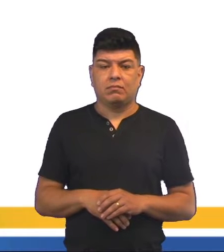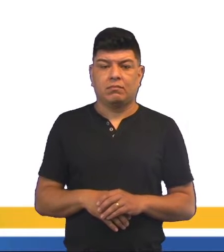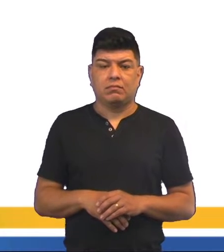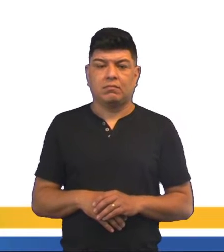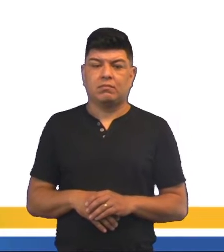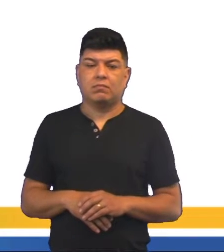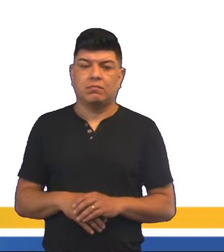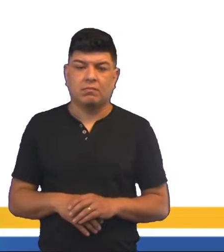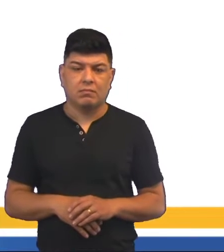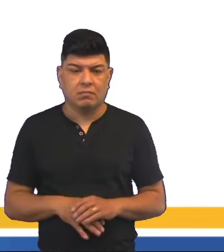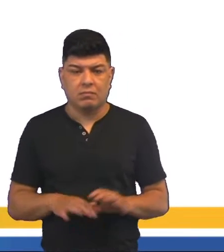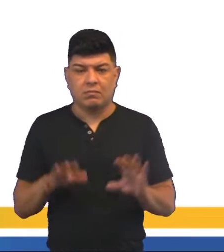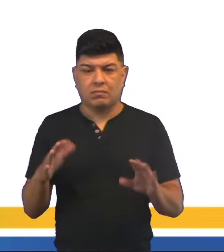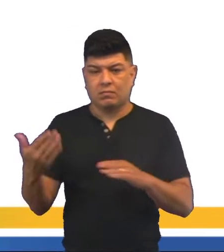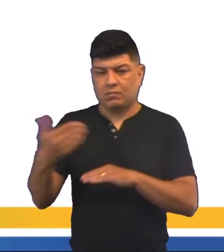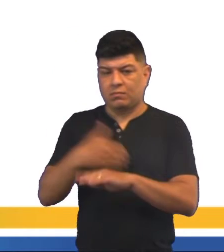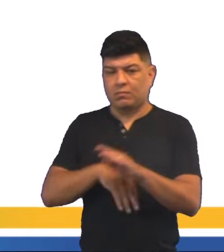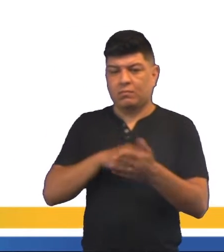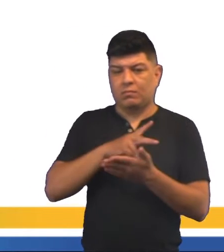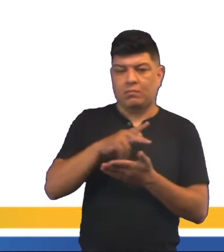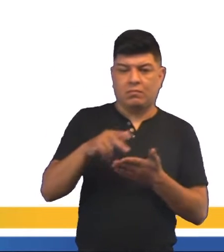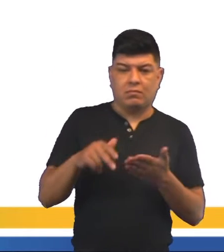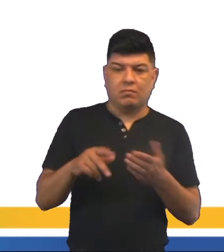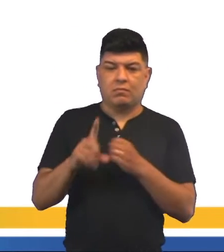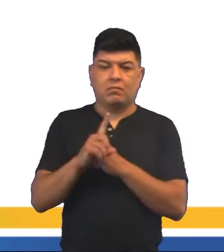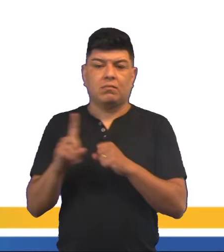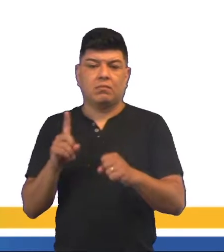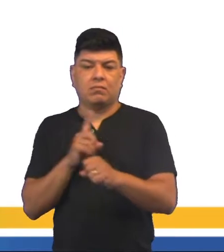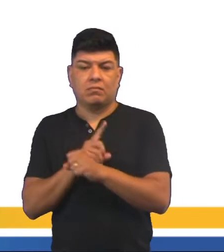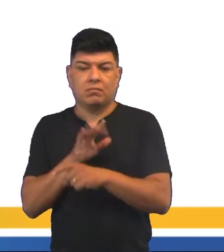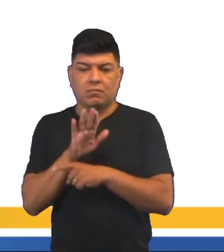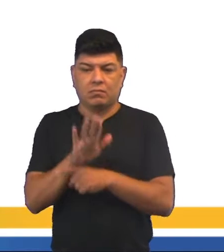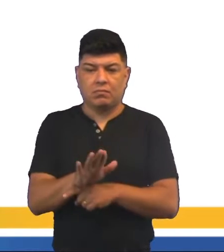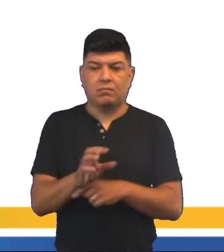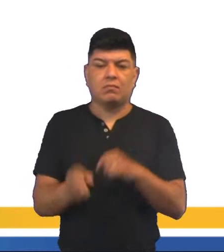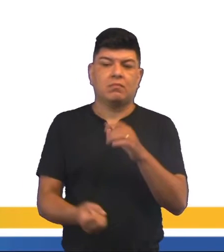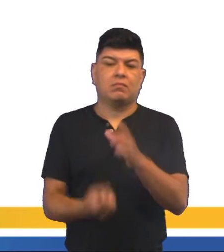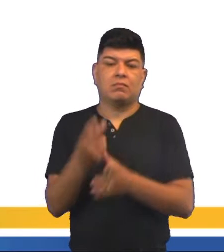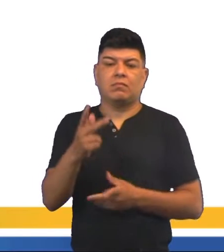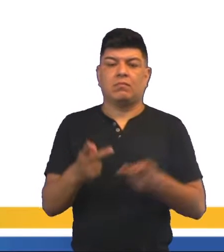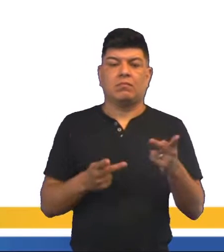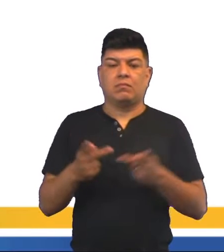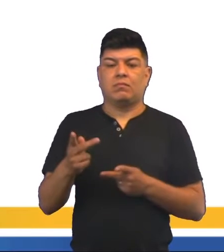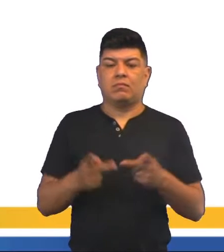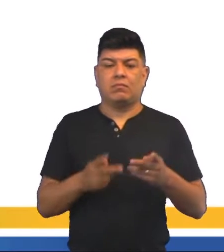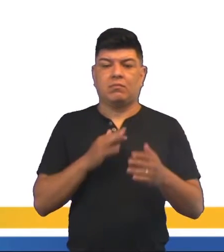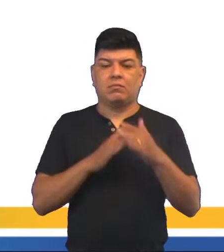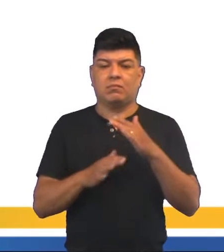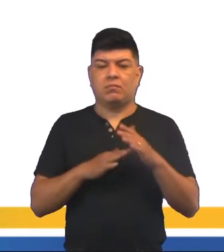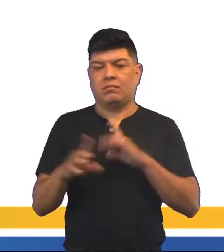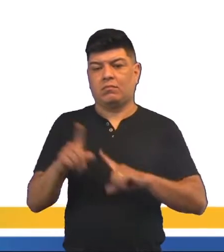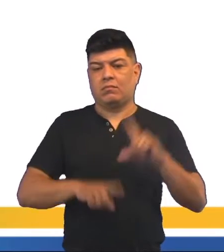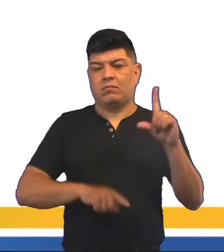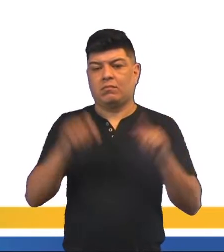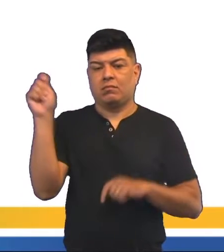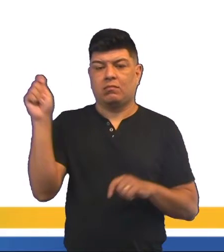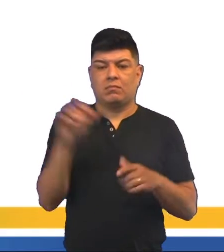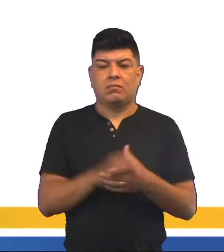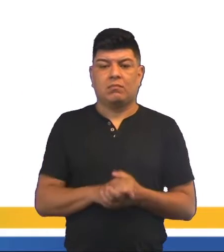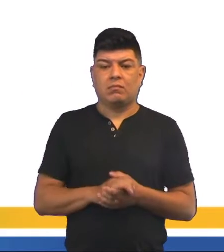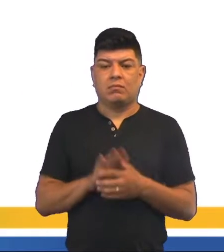E aí, essas pressões, né, vinda de vários segmentos sociais, elas contribuíram para a criação dos projetos de colonização do